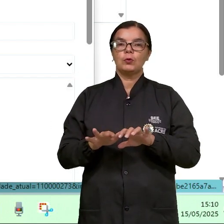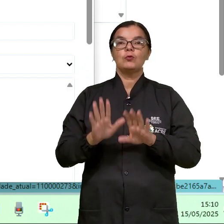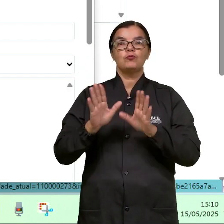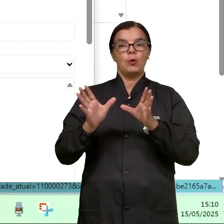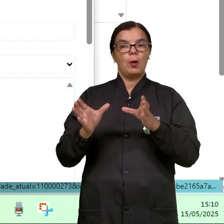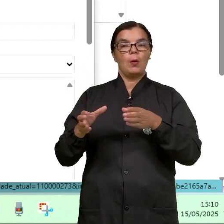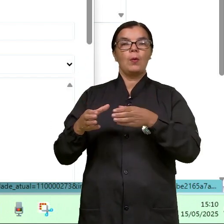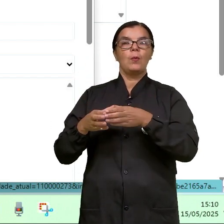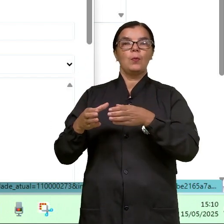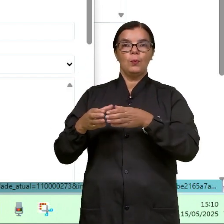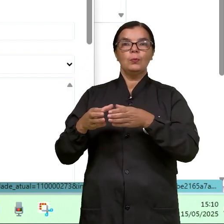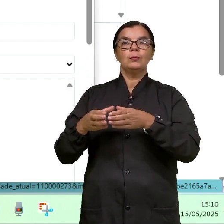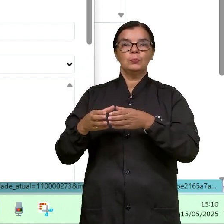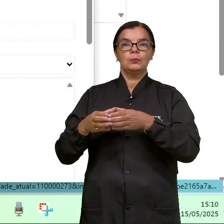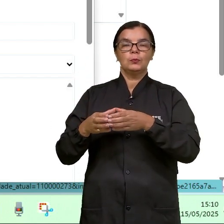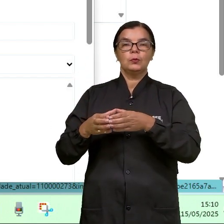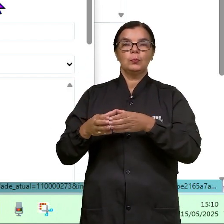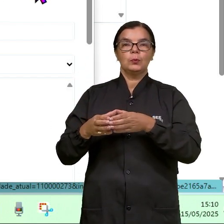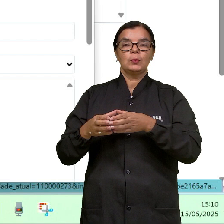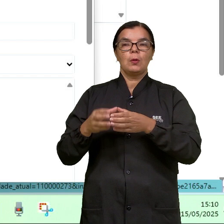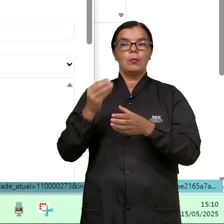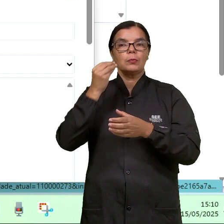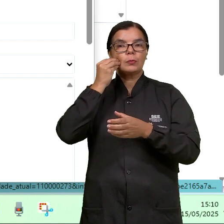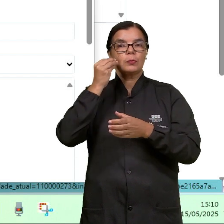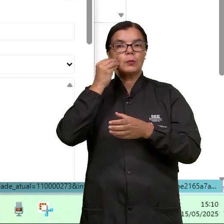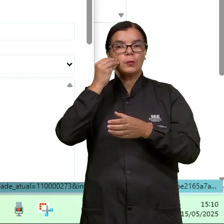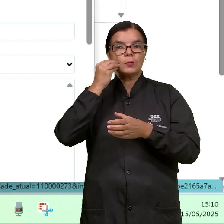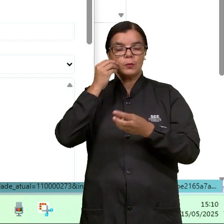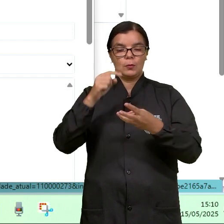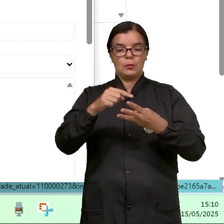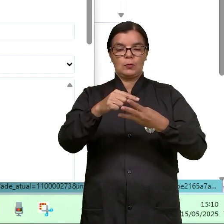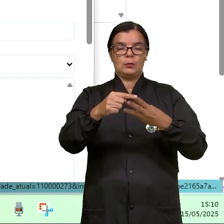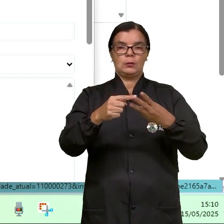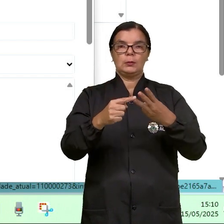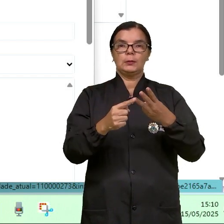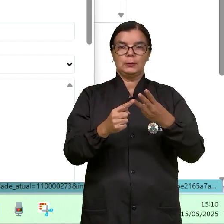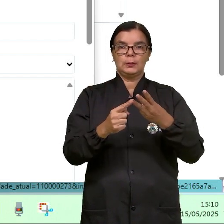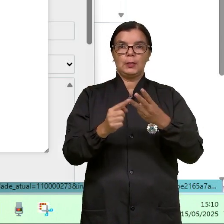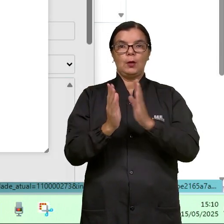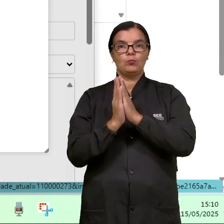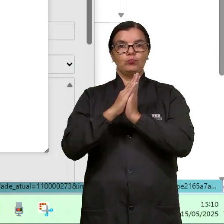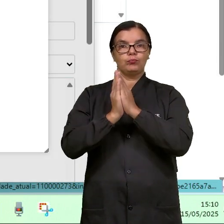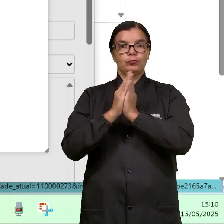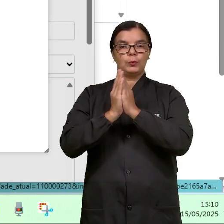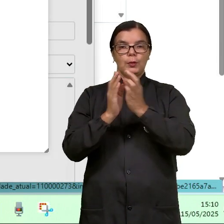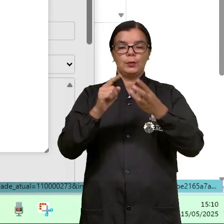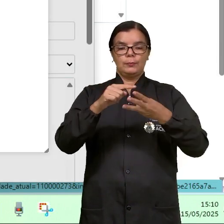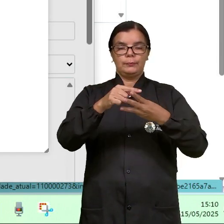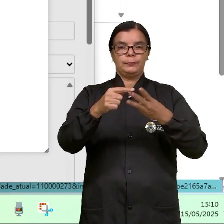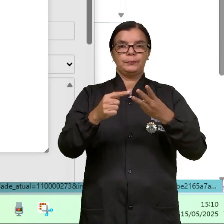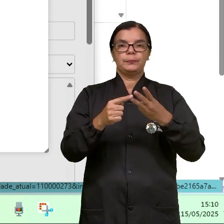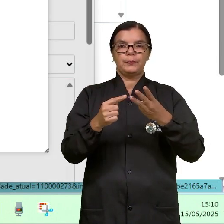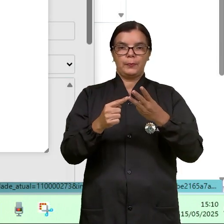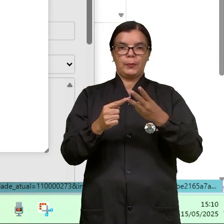criei aqueles contatos. Eu vou clicar aqui, ó, nesses 3 bonequinhos aqui, ó.